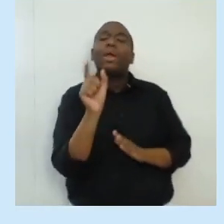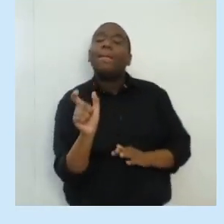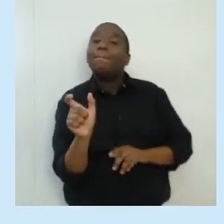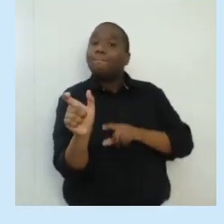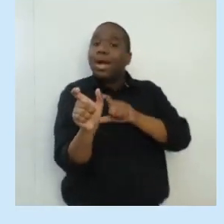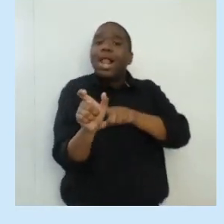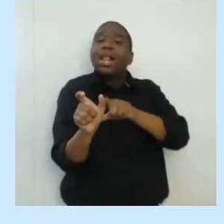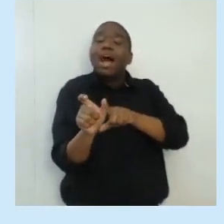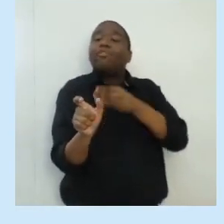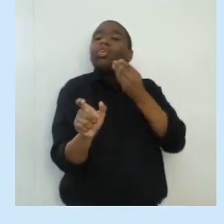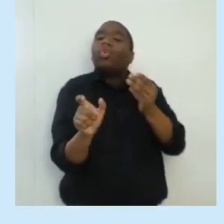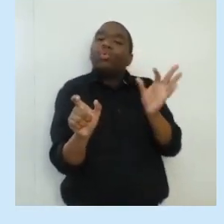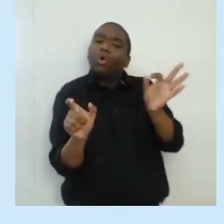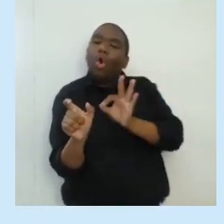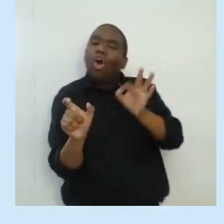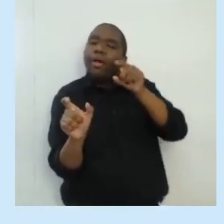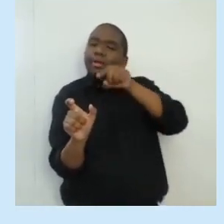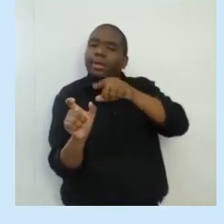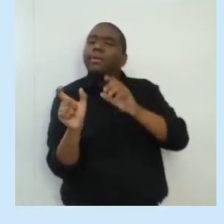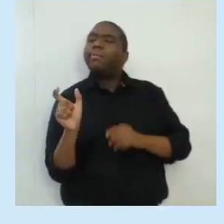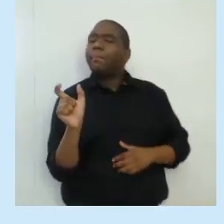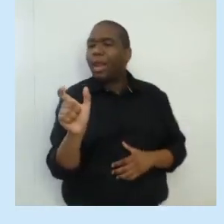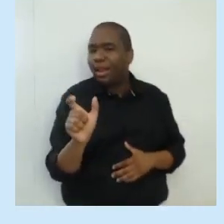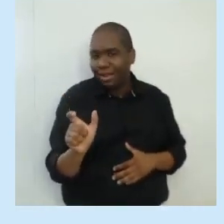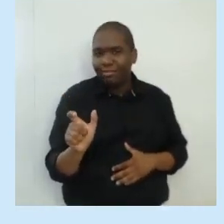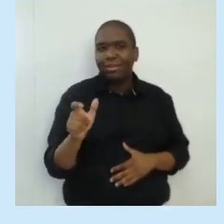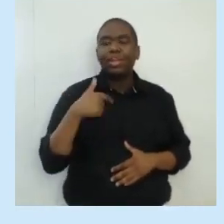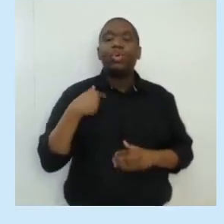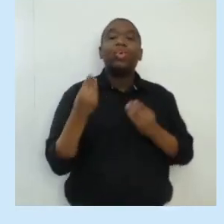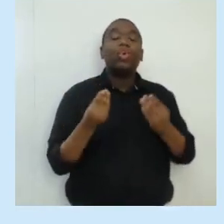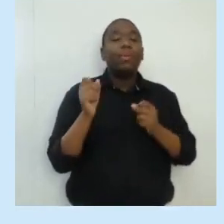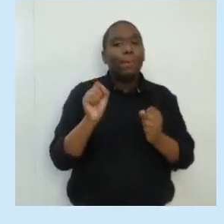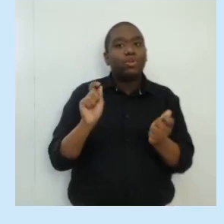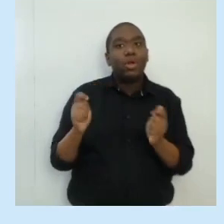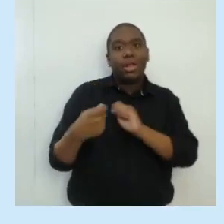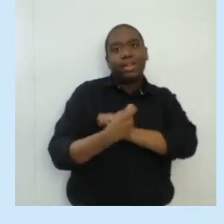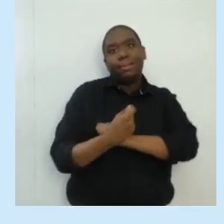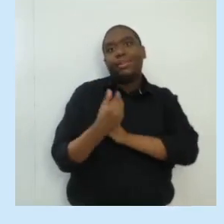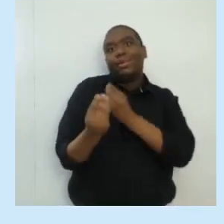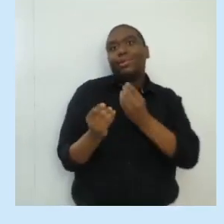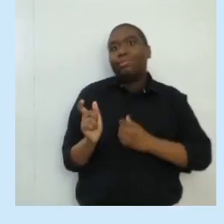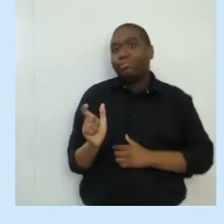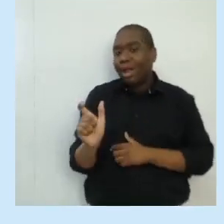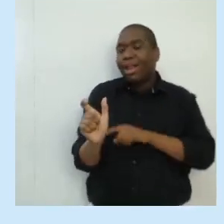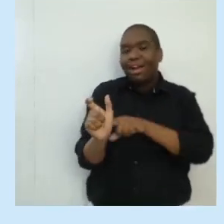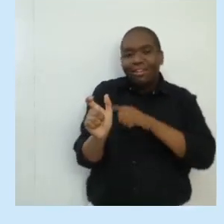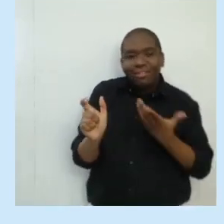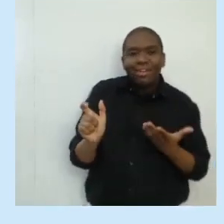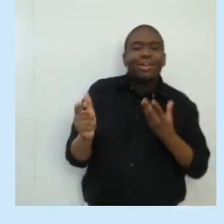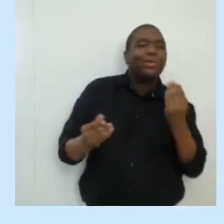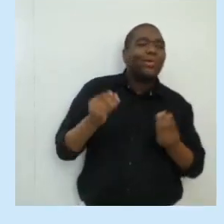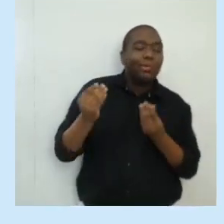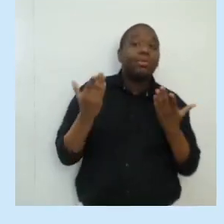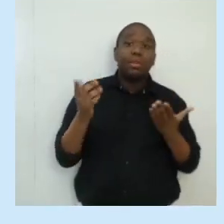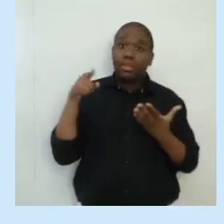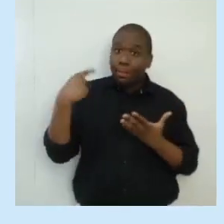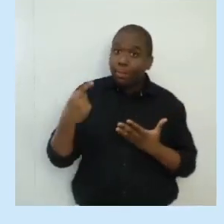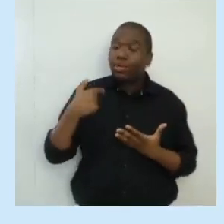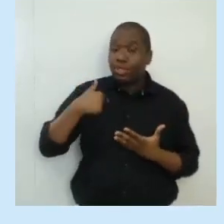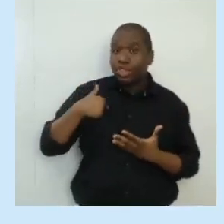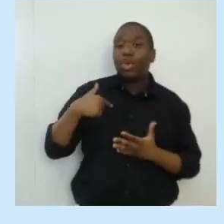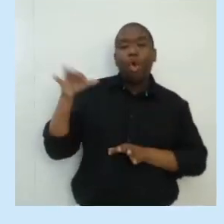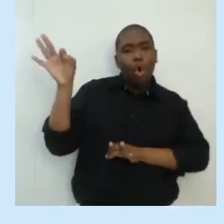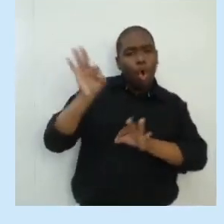palavra é formada, como eu posso empregar a palavra. Depois dessa classificação,